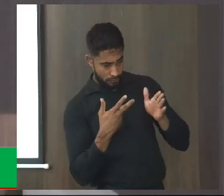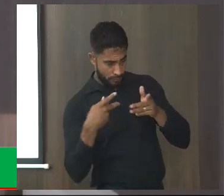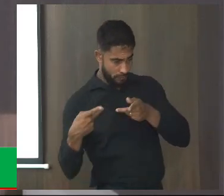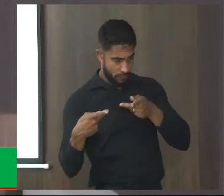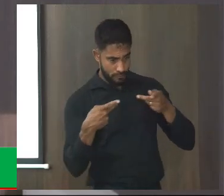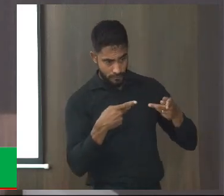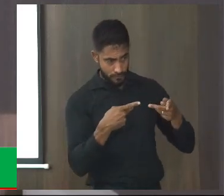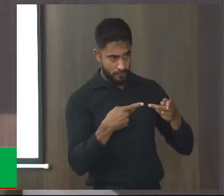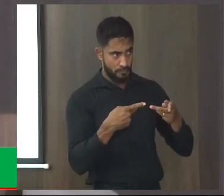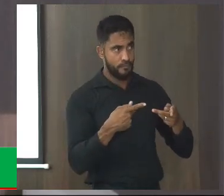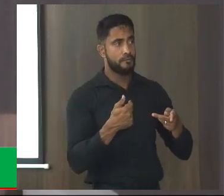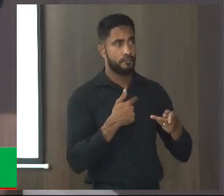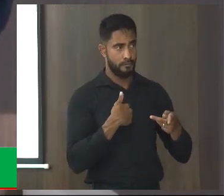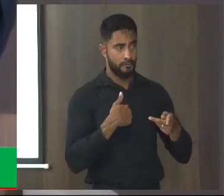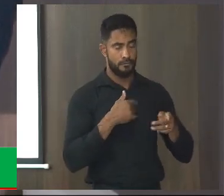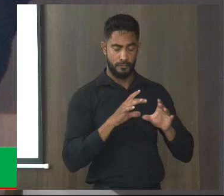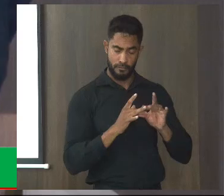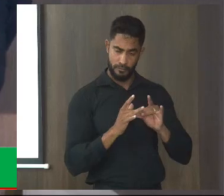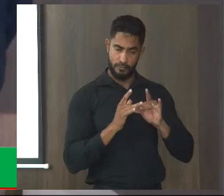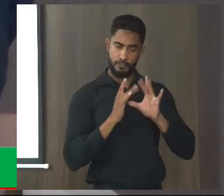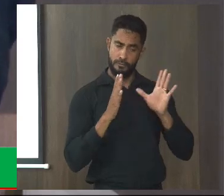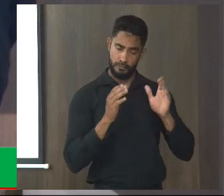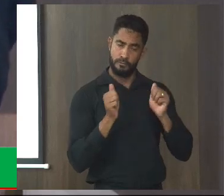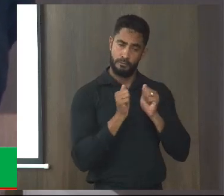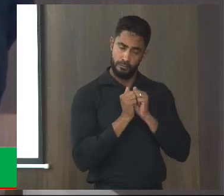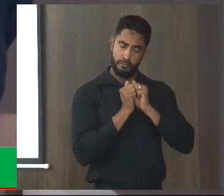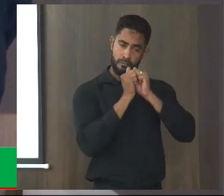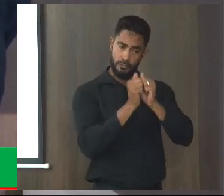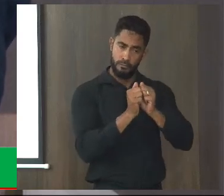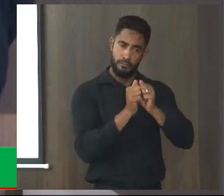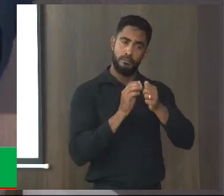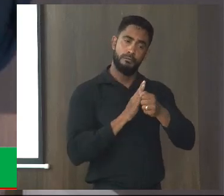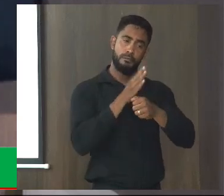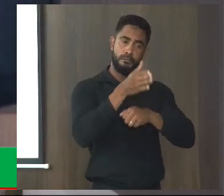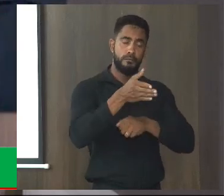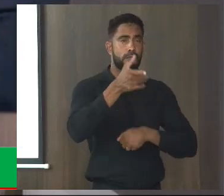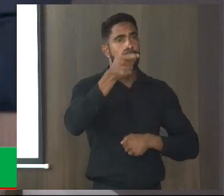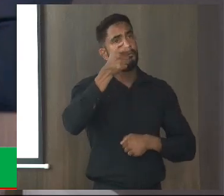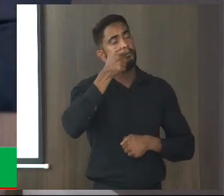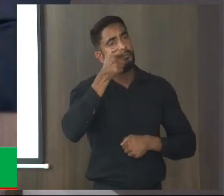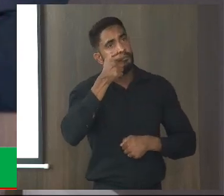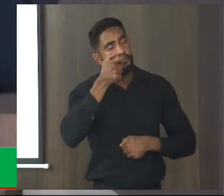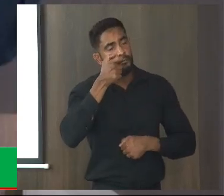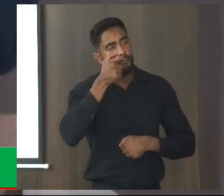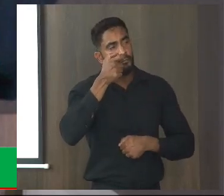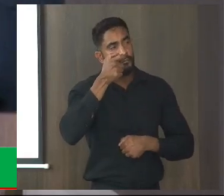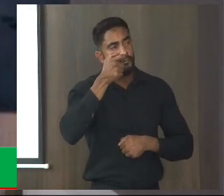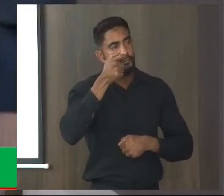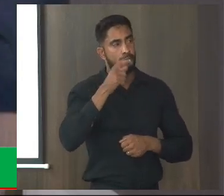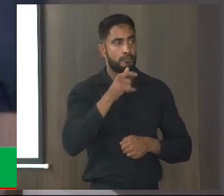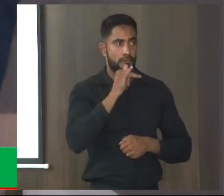visita lá, eu me coloco à disposição dessa pessoa para nos acompanhar. Mas eu quero dizer, eu não quero uma